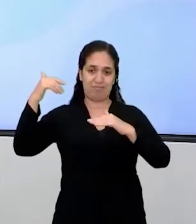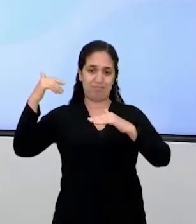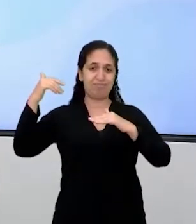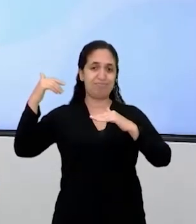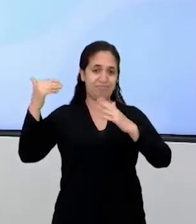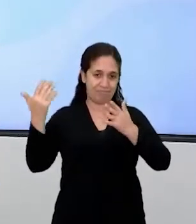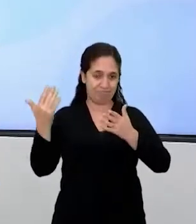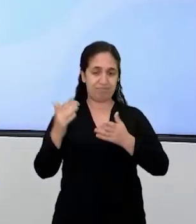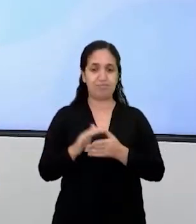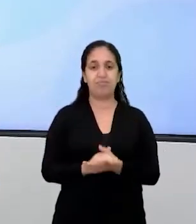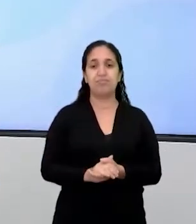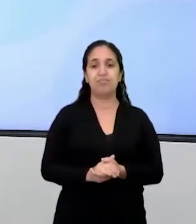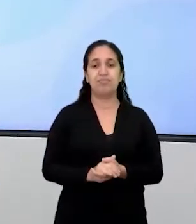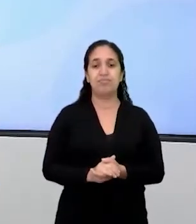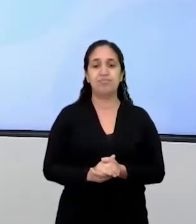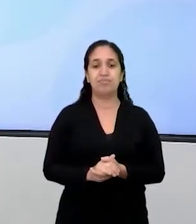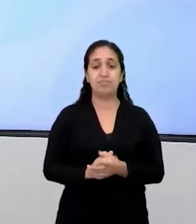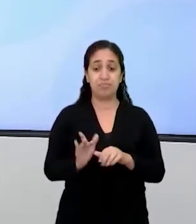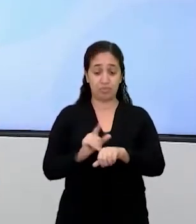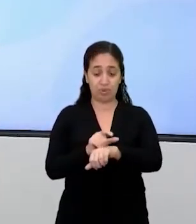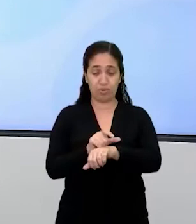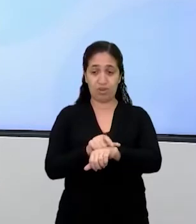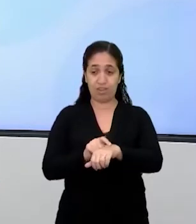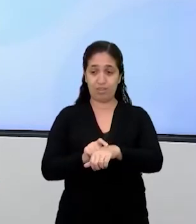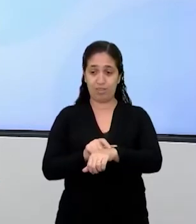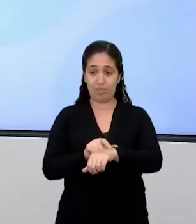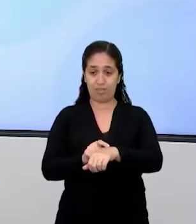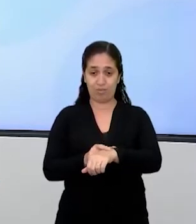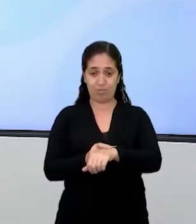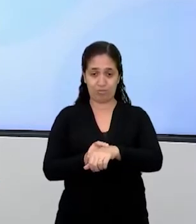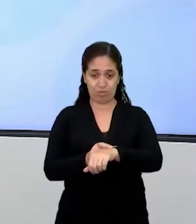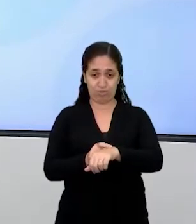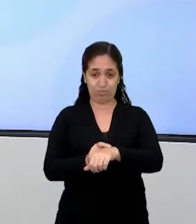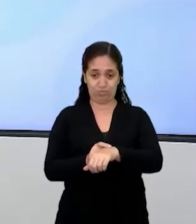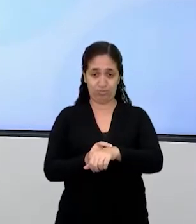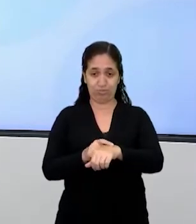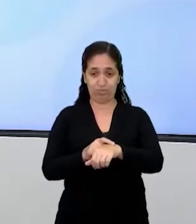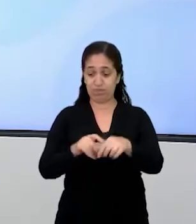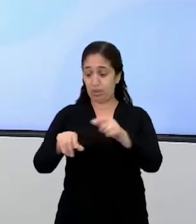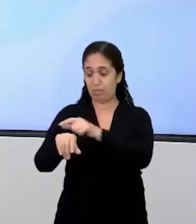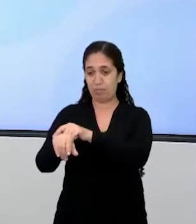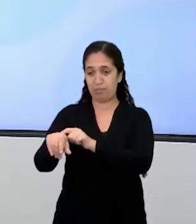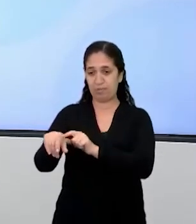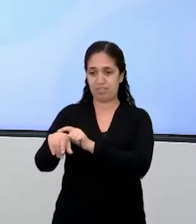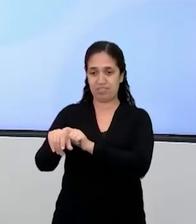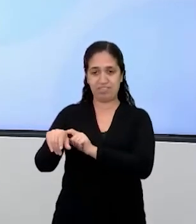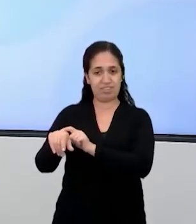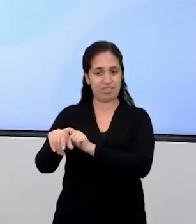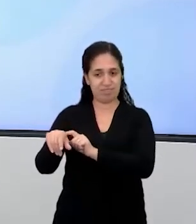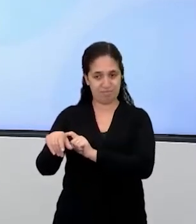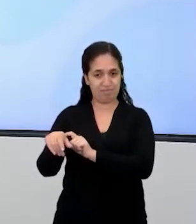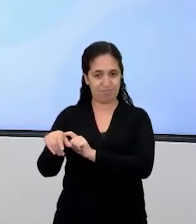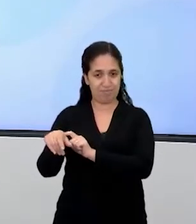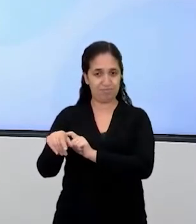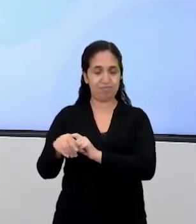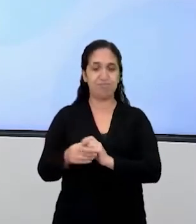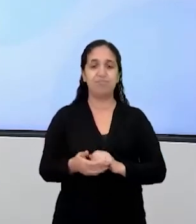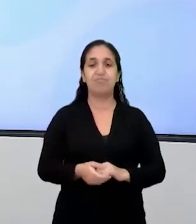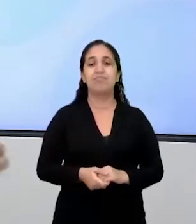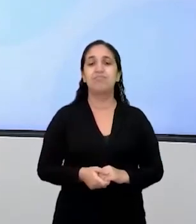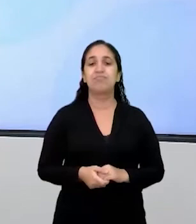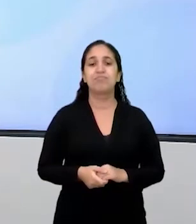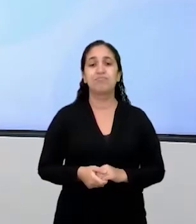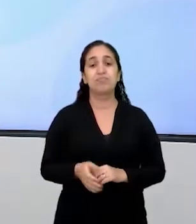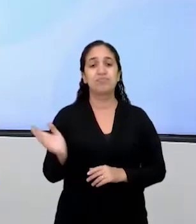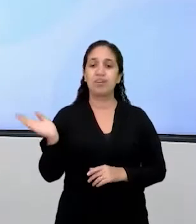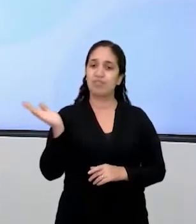mediana. Estou com o relógio na mão esquerda, pulseira de prata na mão direita, tá certo? Então vamos